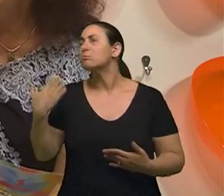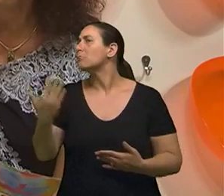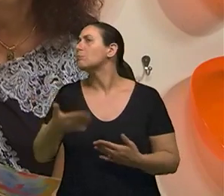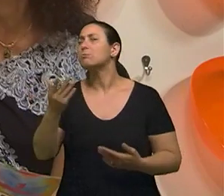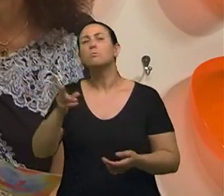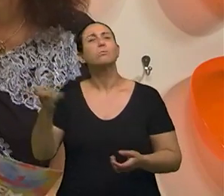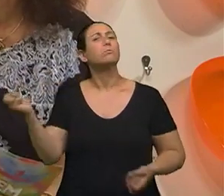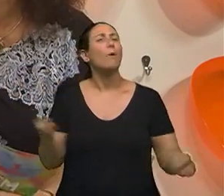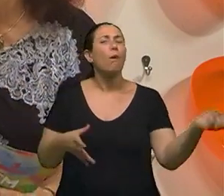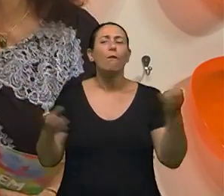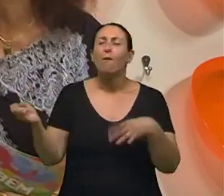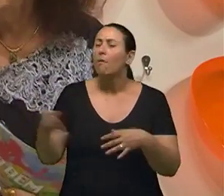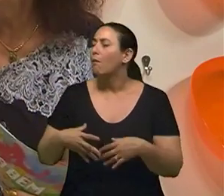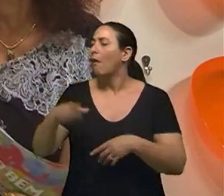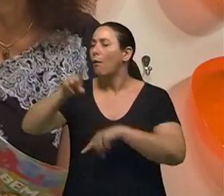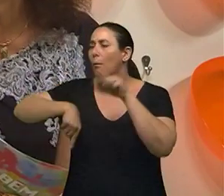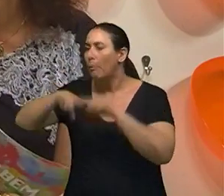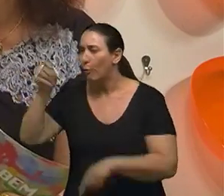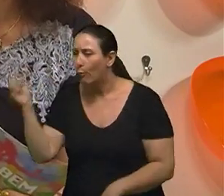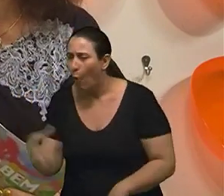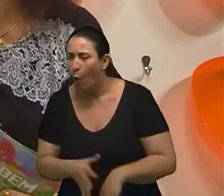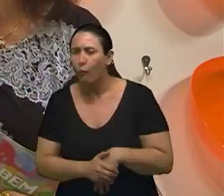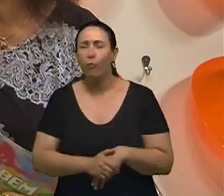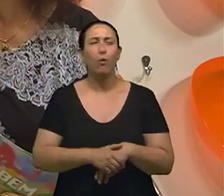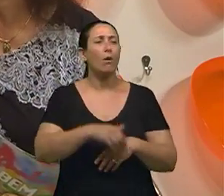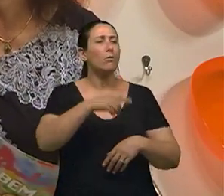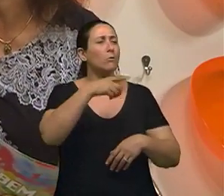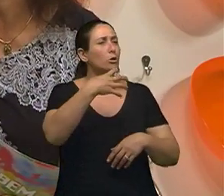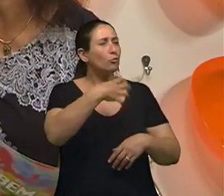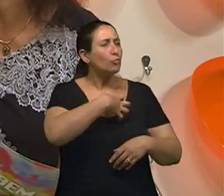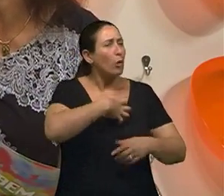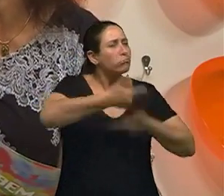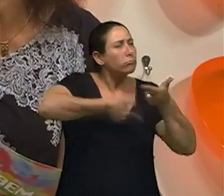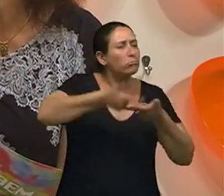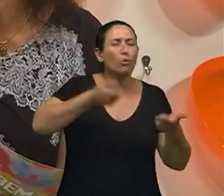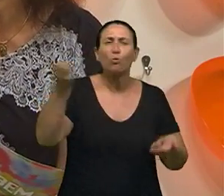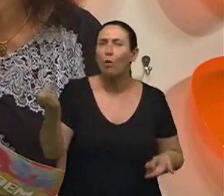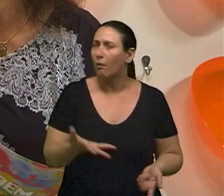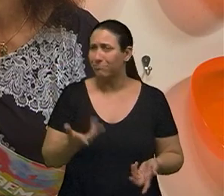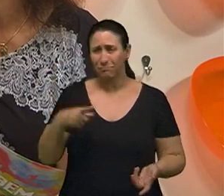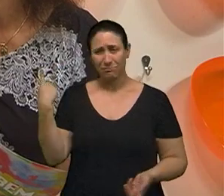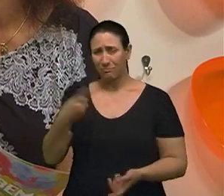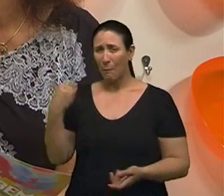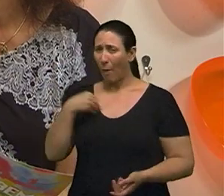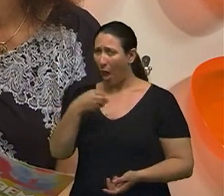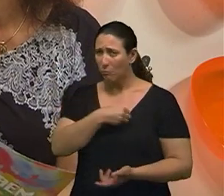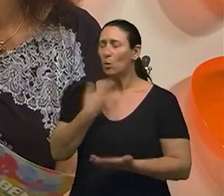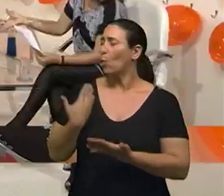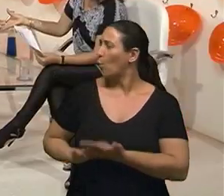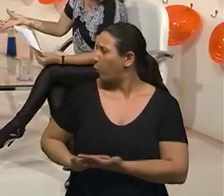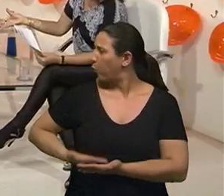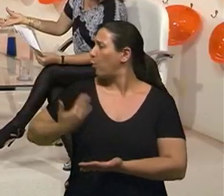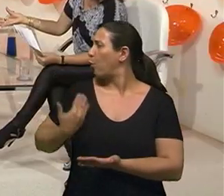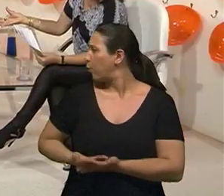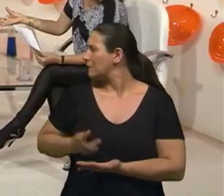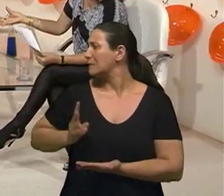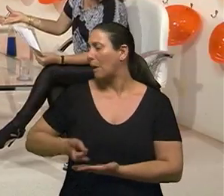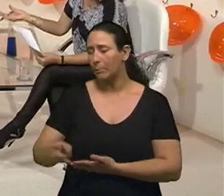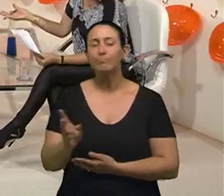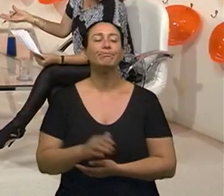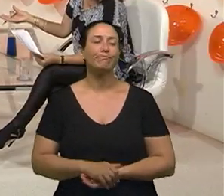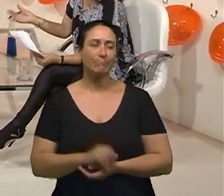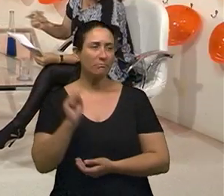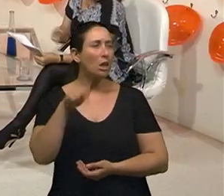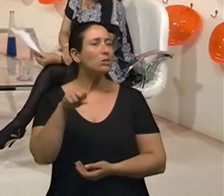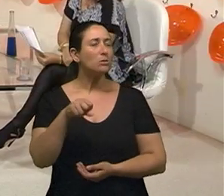para aparelhos novos procedimentos novos e especialistas que tem que estudar a vida inteira É tudo isso é é